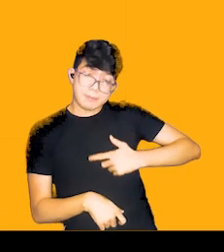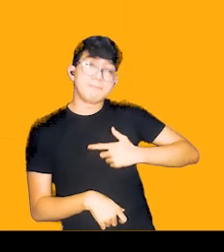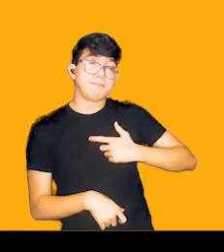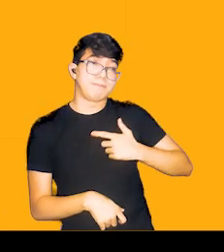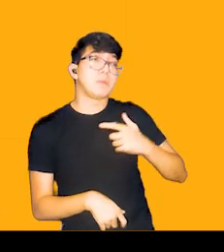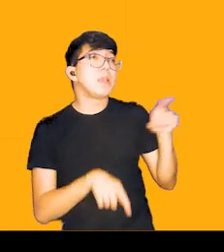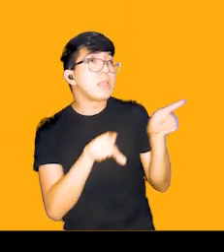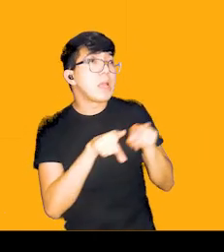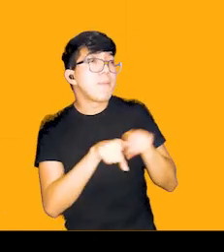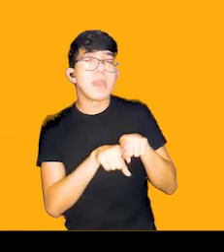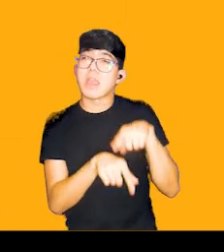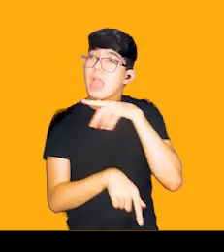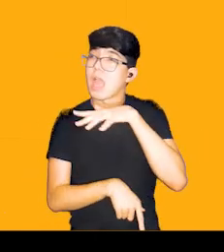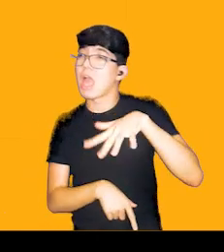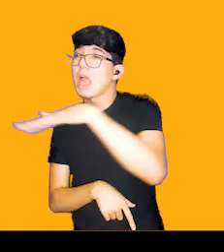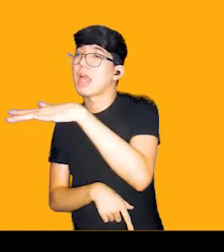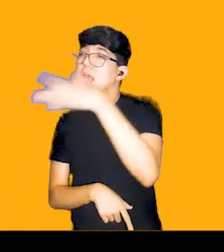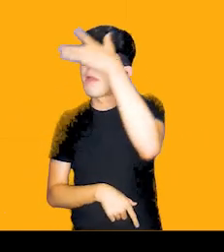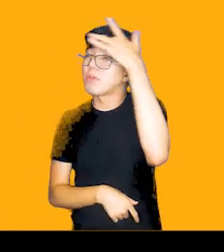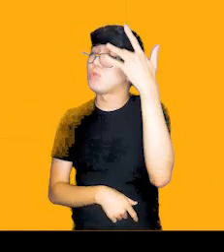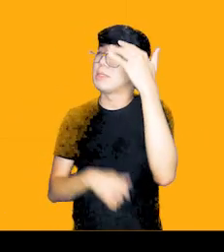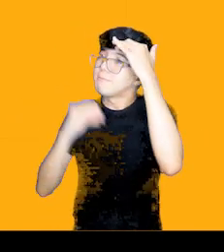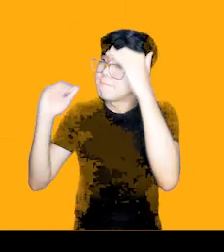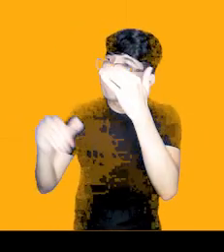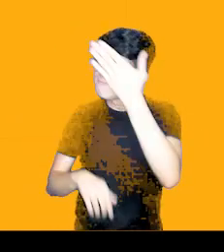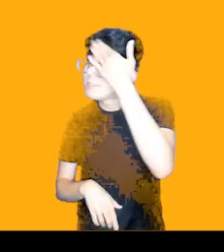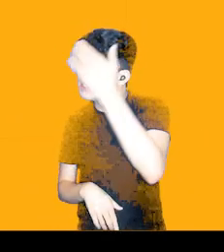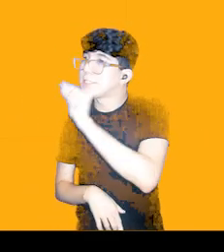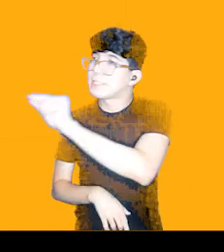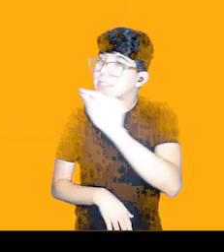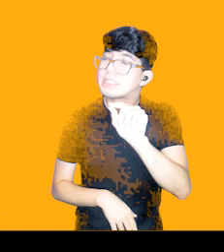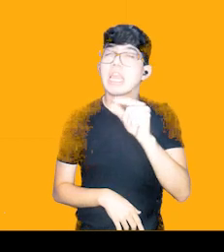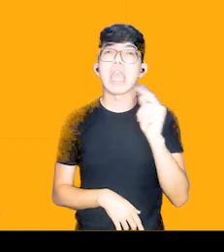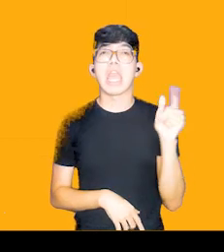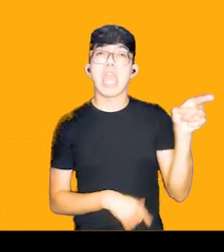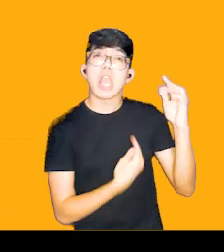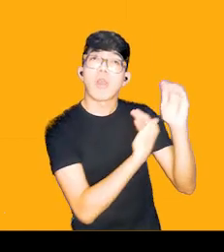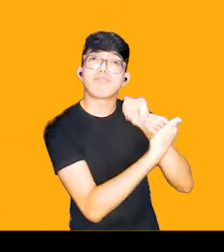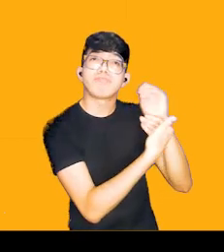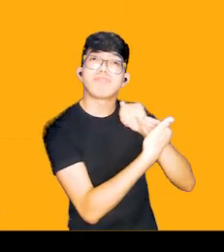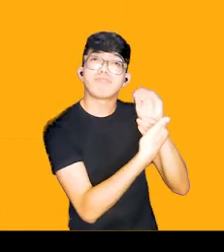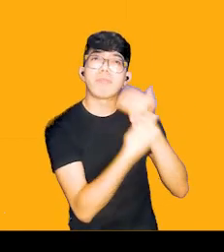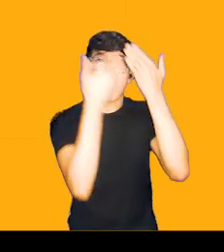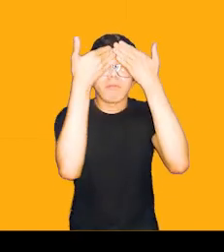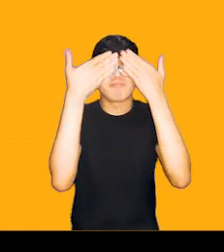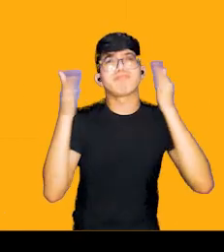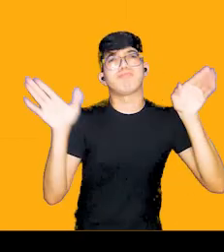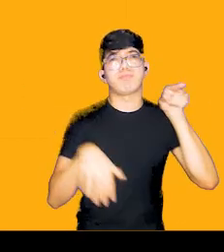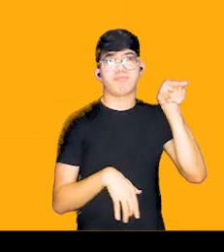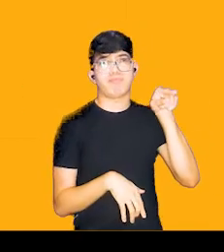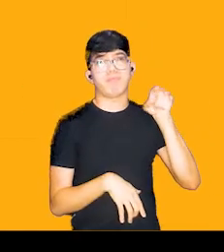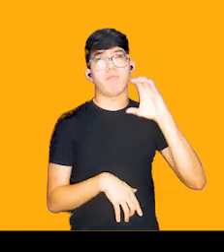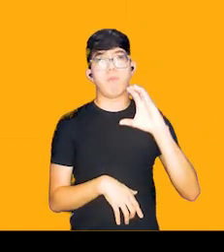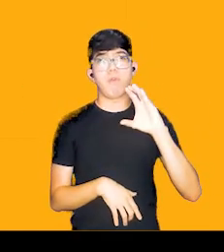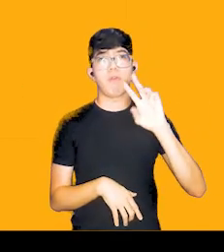seu olhar, ao olhar do editor e ao olhar do público, né? Então, ampliou muito a minha cabeça.